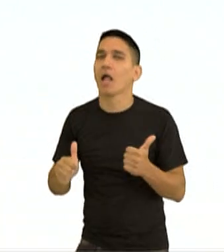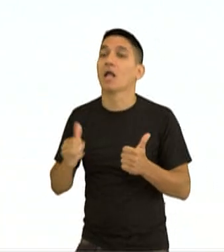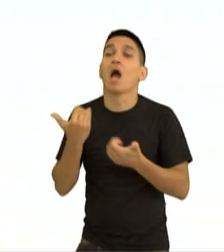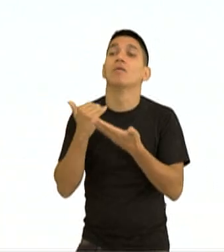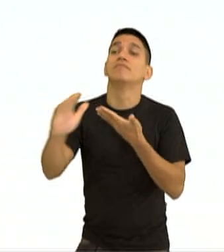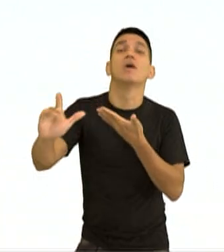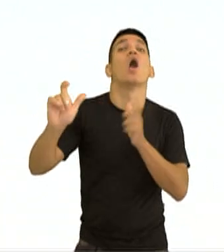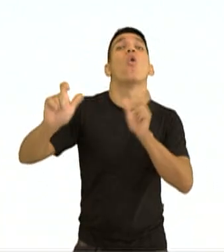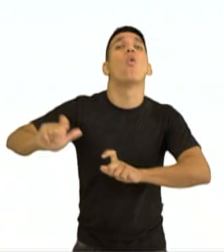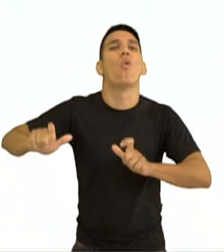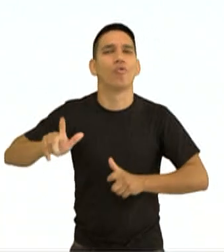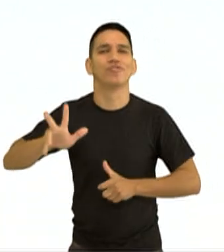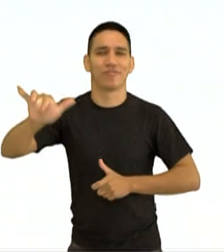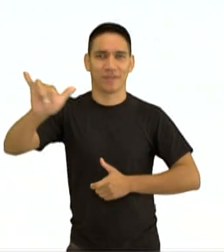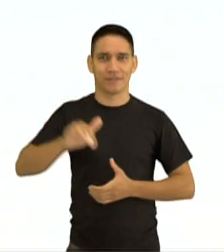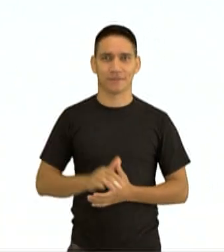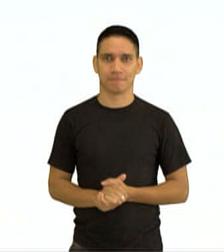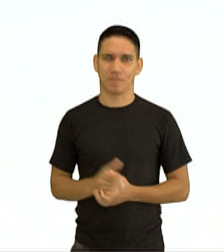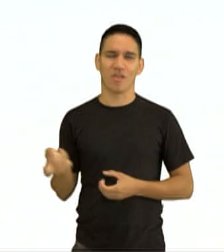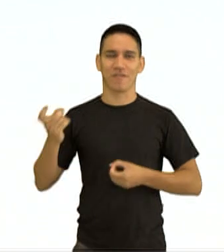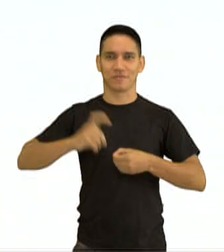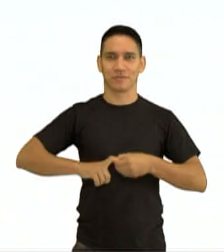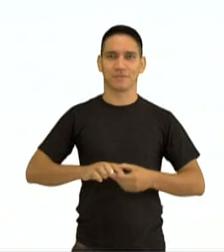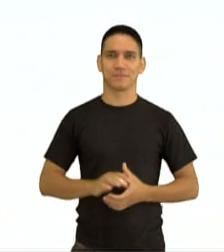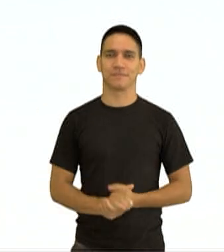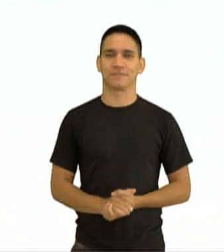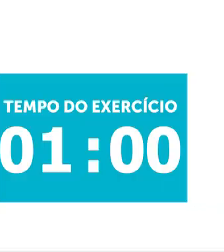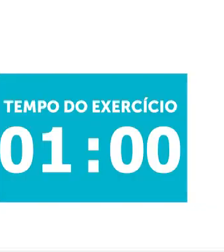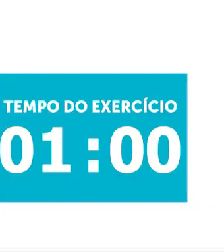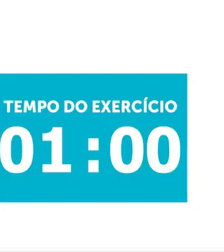onde foi mandado esse cartão postal. A gente já retorna.